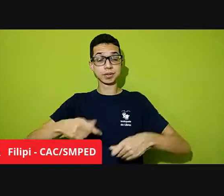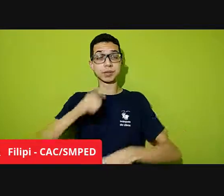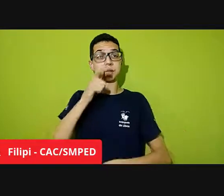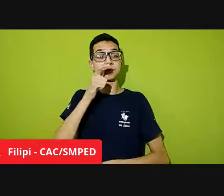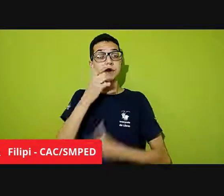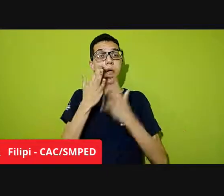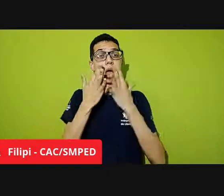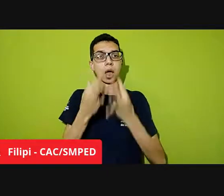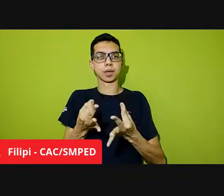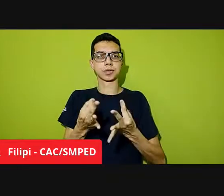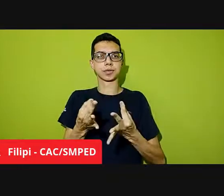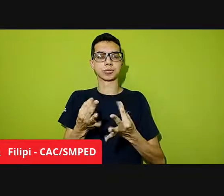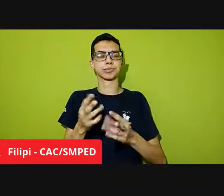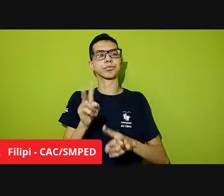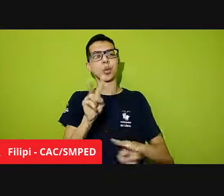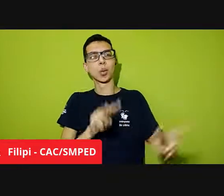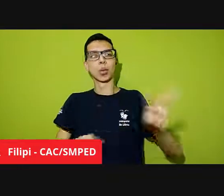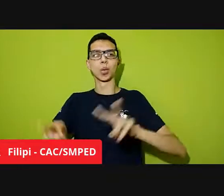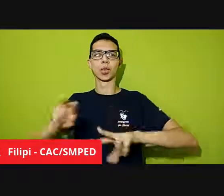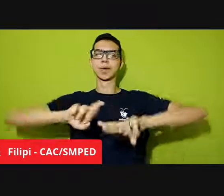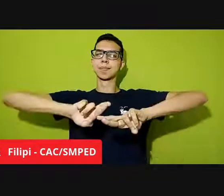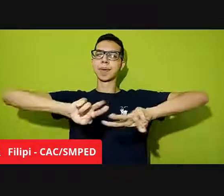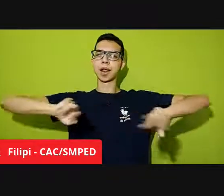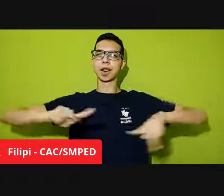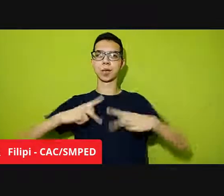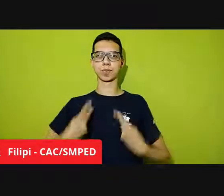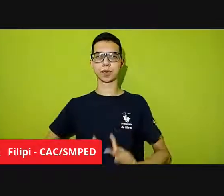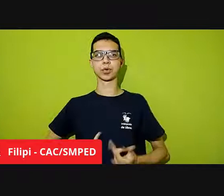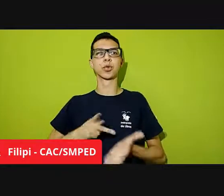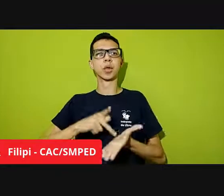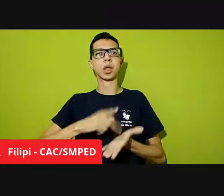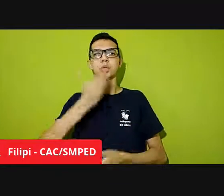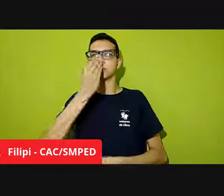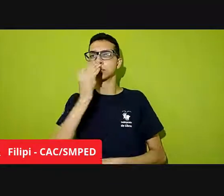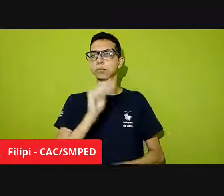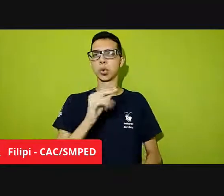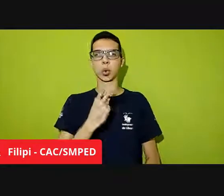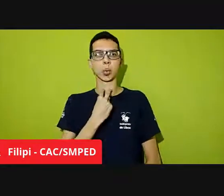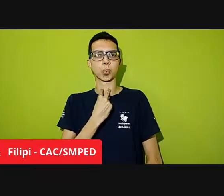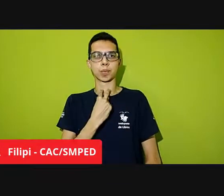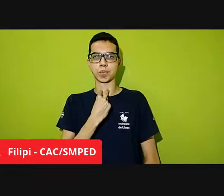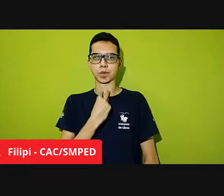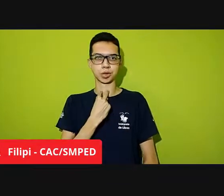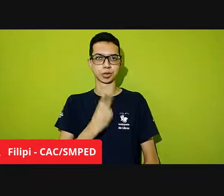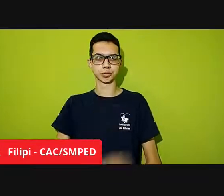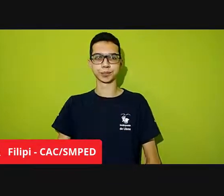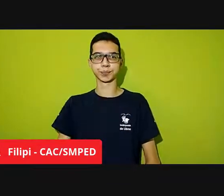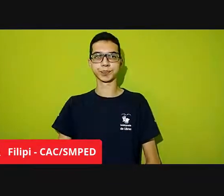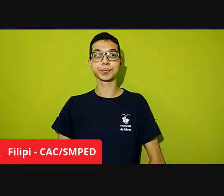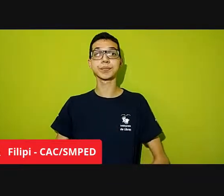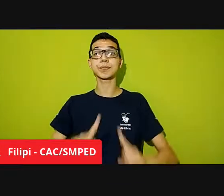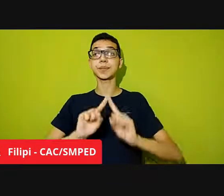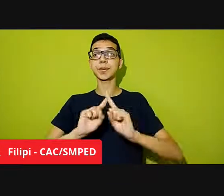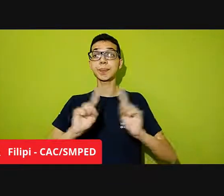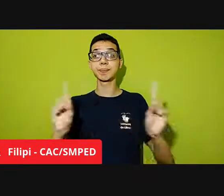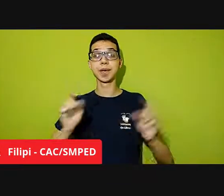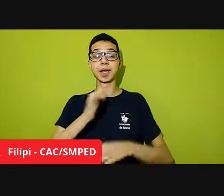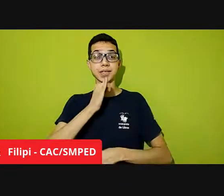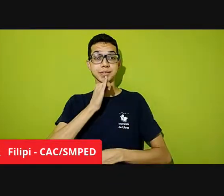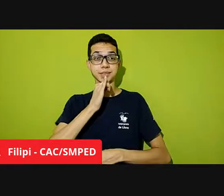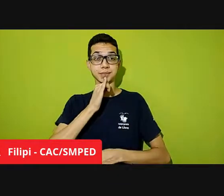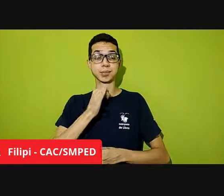para não deixar de fato ninguém para trás. Então, não precisa falar, garantir os recursos de